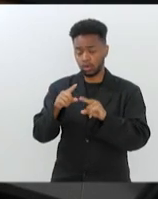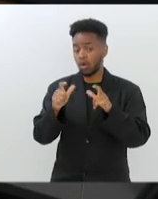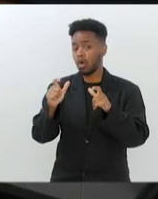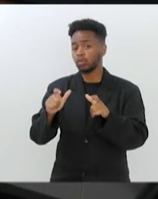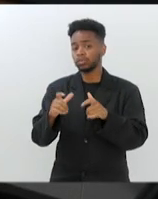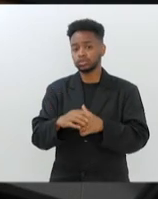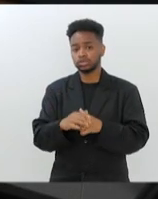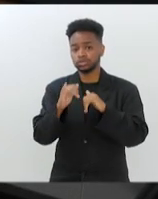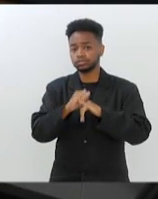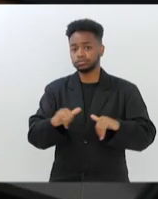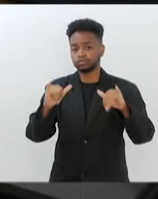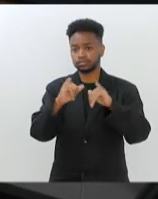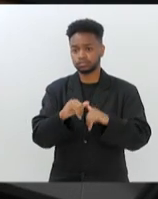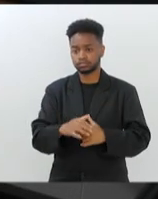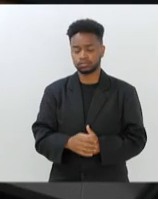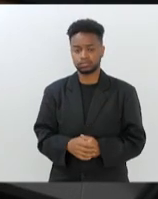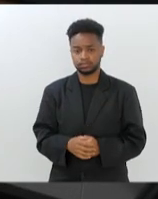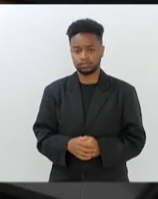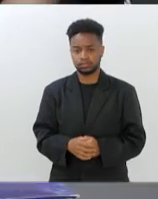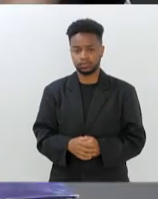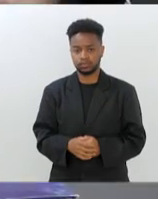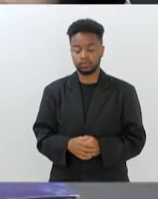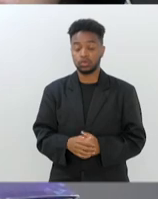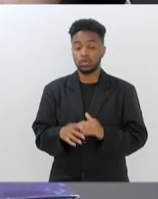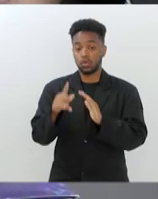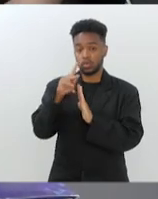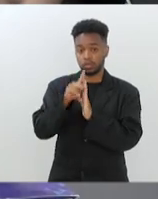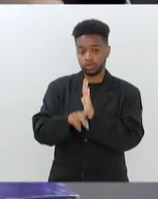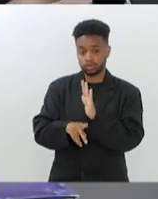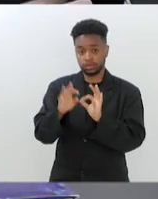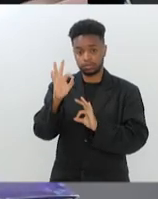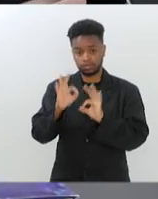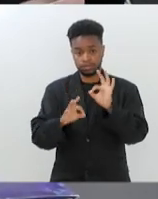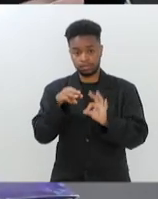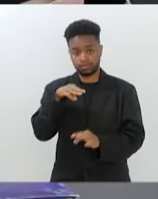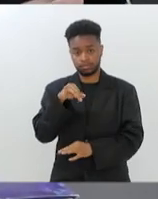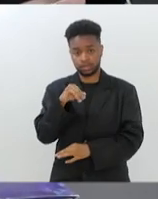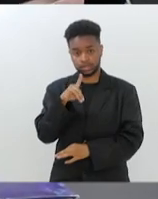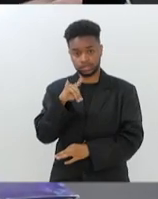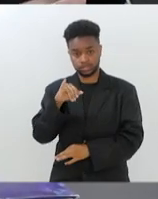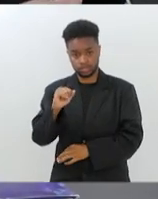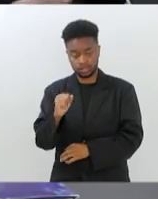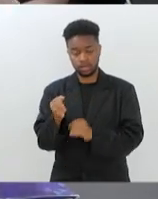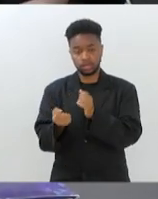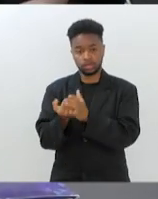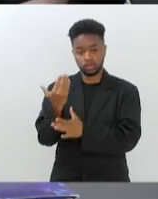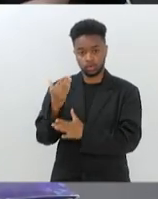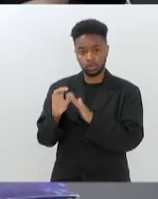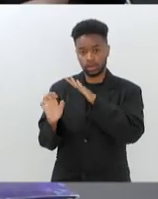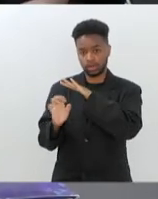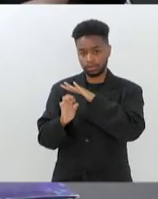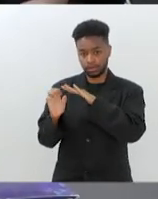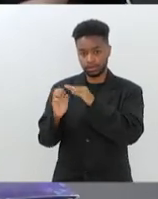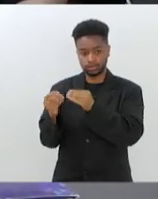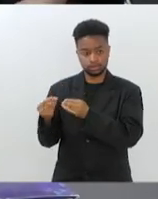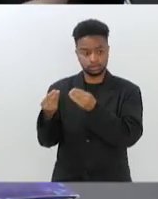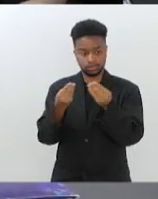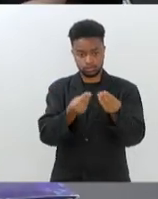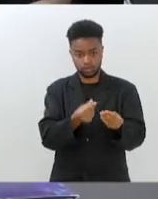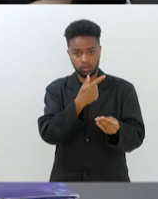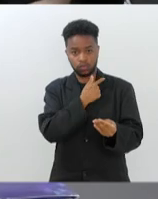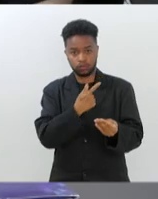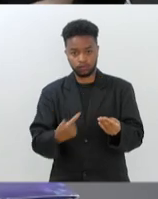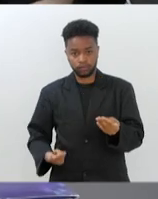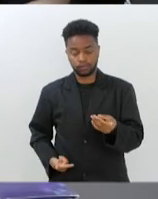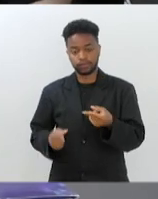veiculado então todo todo o projeto de plano de mídia foi formulado pela agência apresentado ao governo E